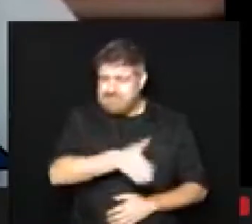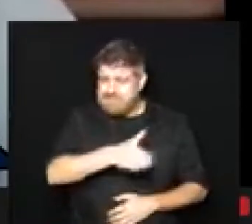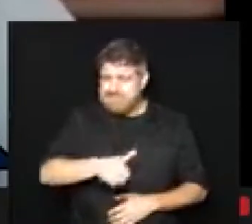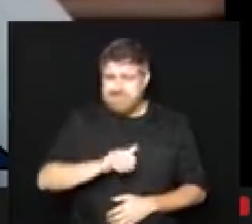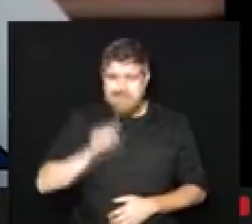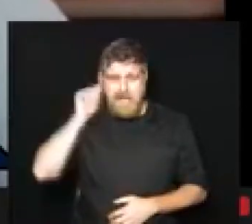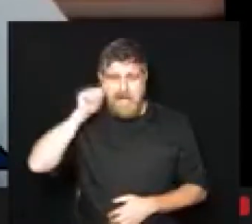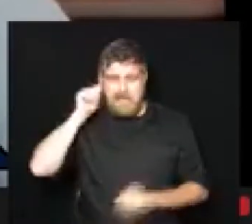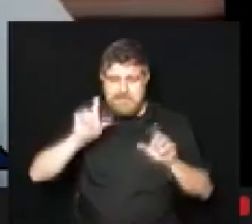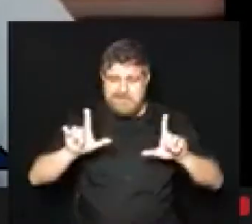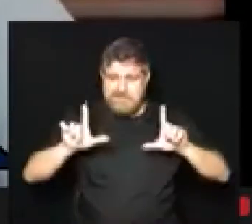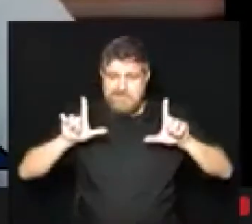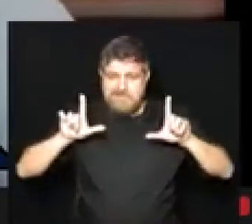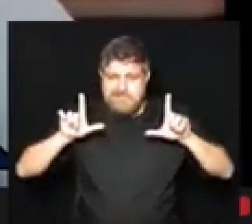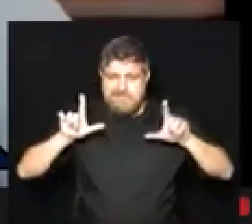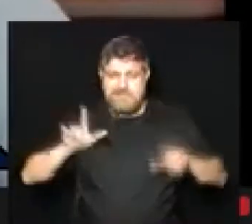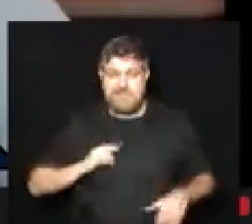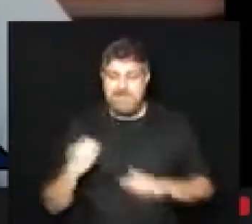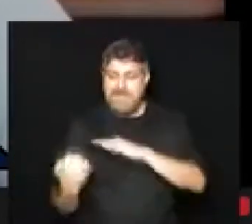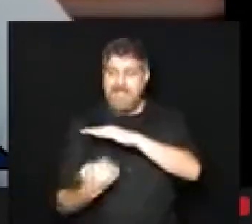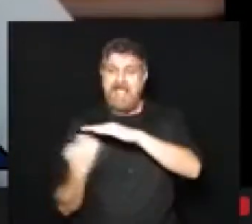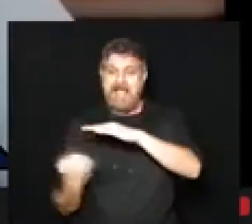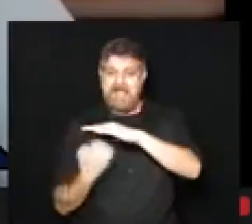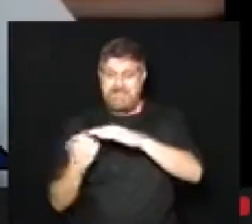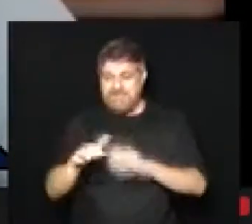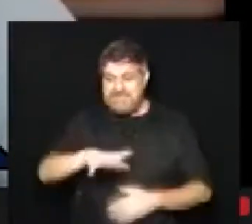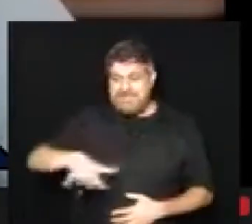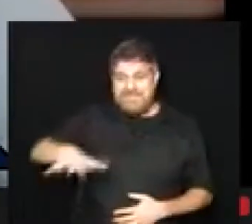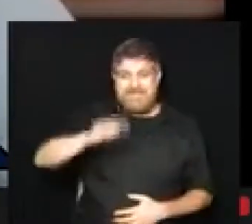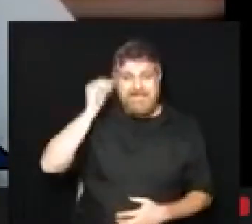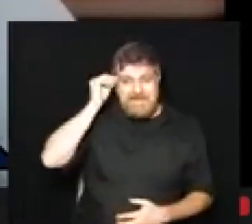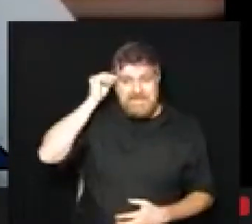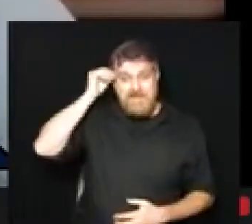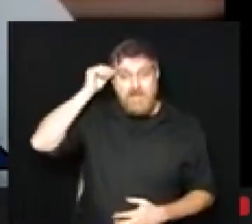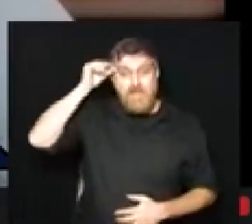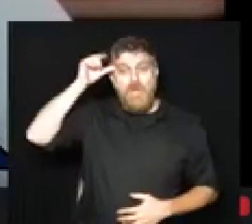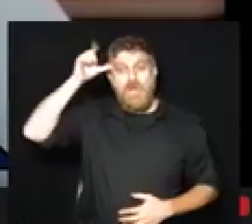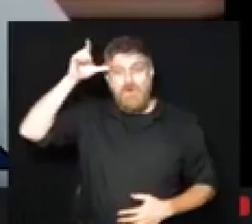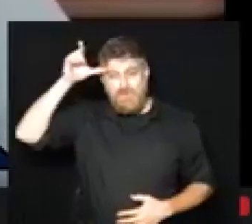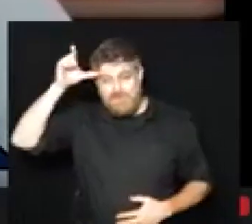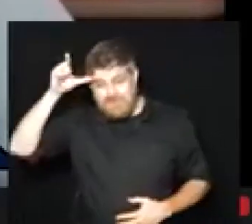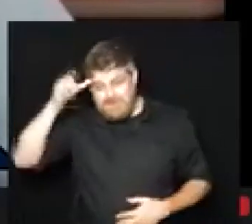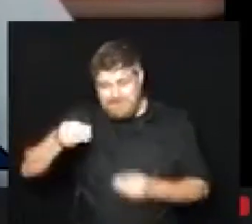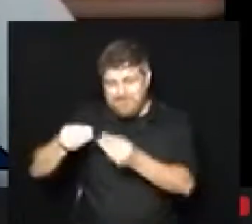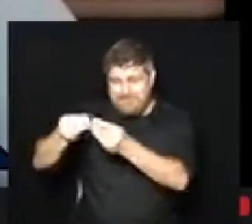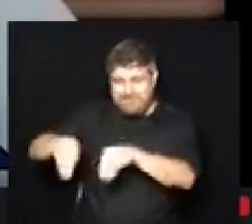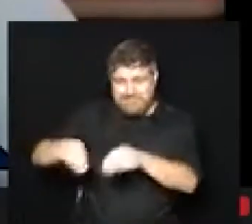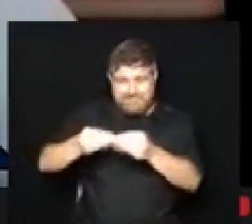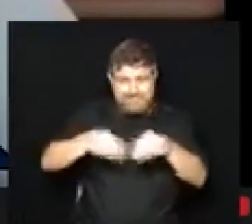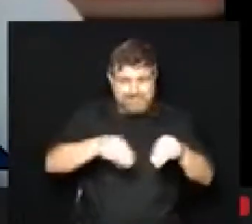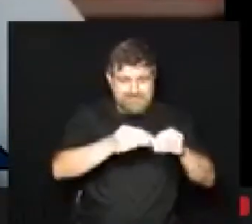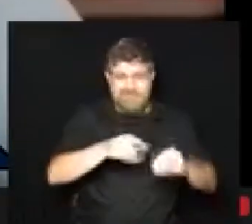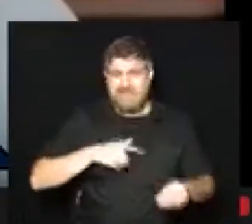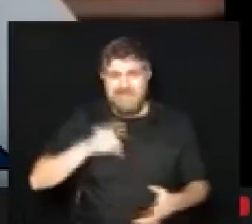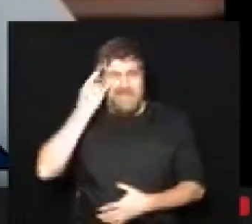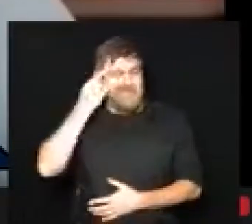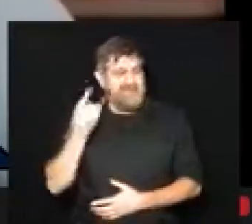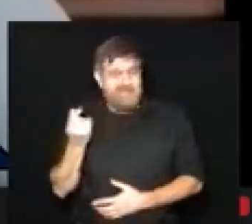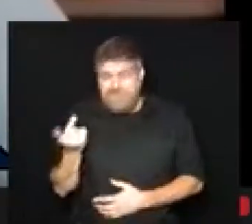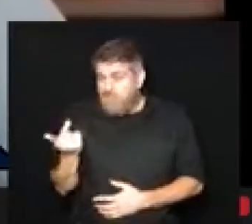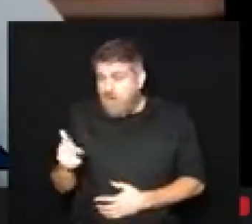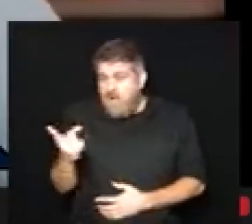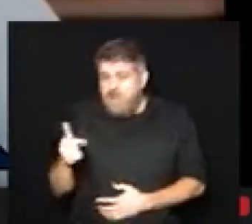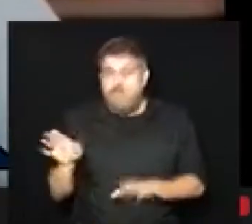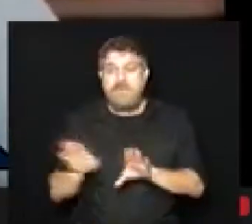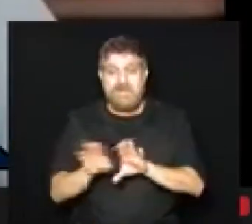artistas, né, enquanto pessoas físicas, como também entidades culturais, tanto entidades sem finalidade lucrativa,